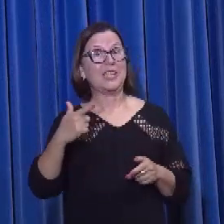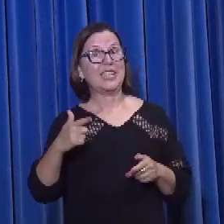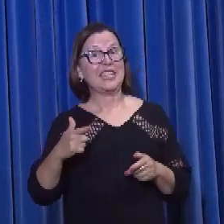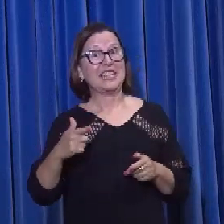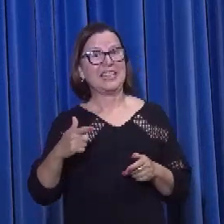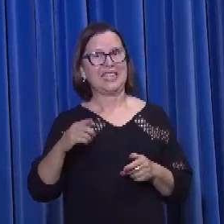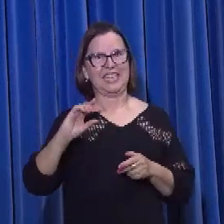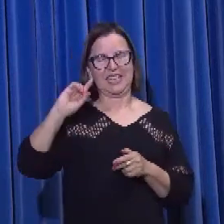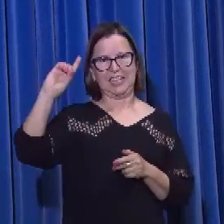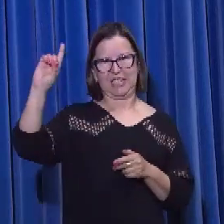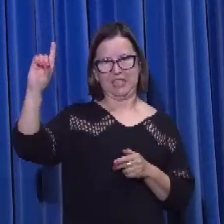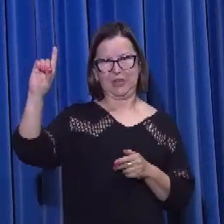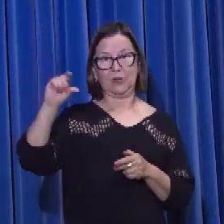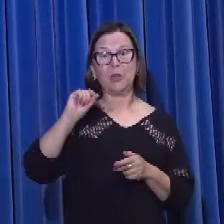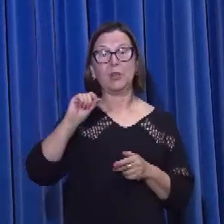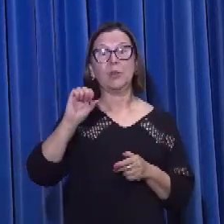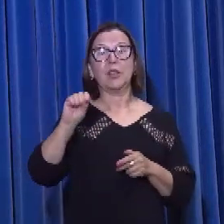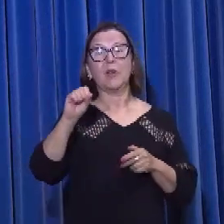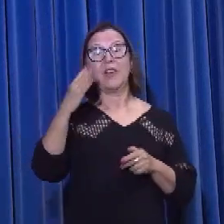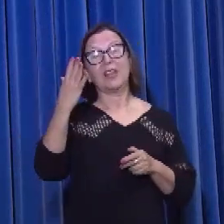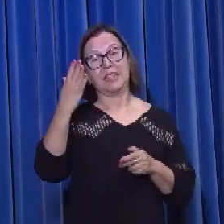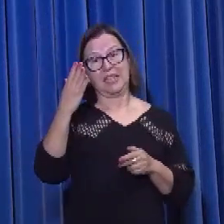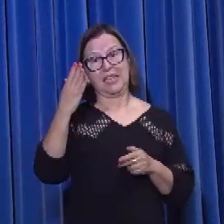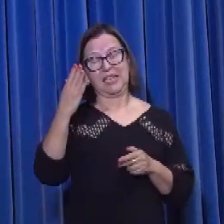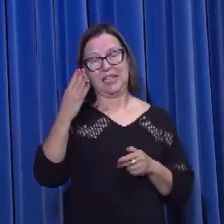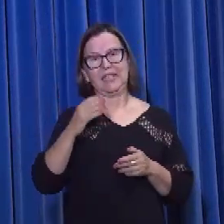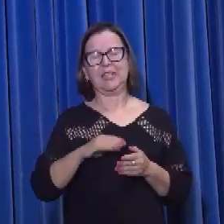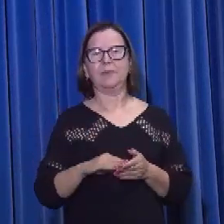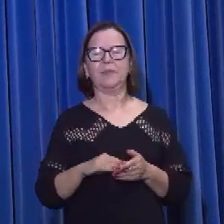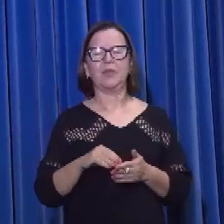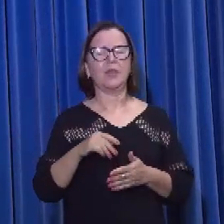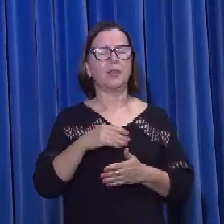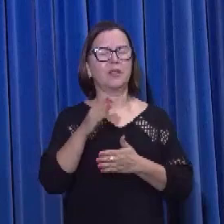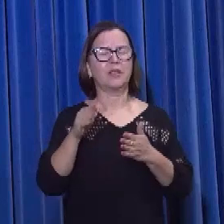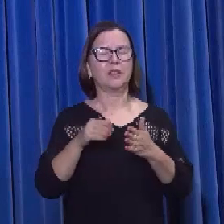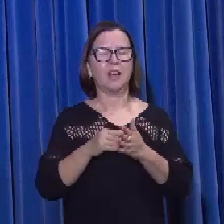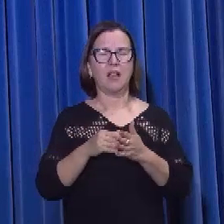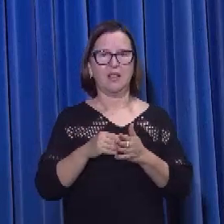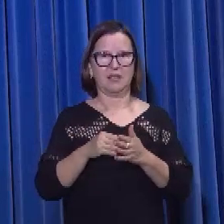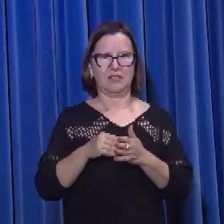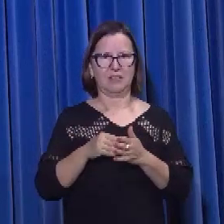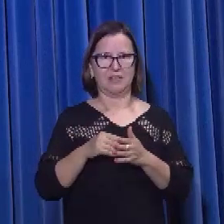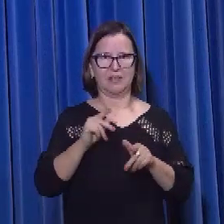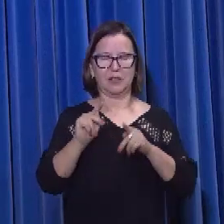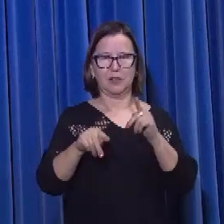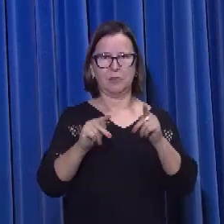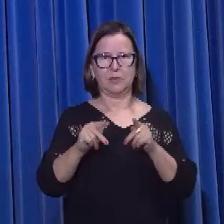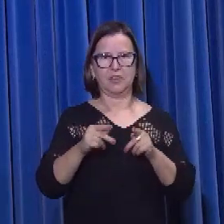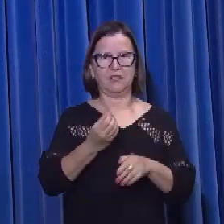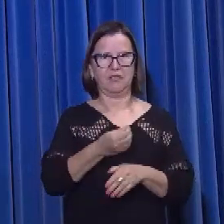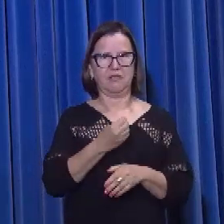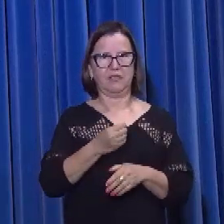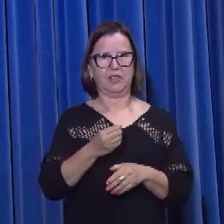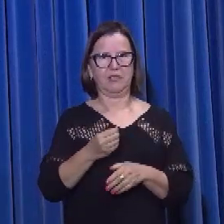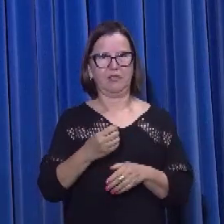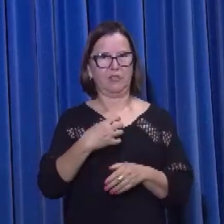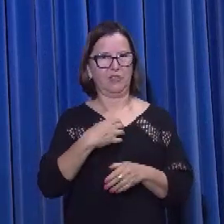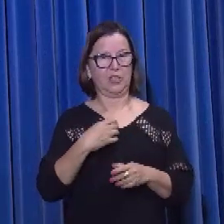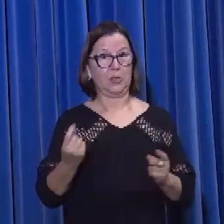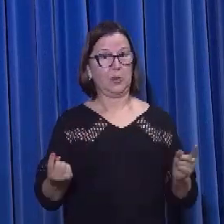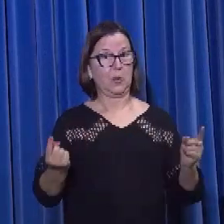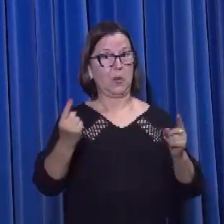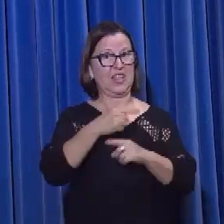de fazer. Todos os homens que vivem de forma contrária à vontade de Deus vive em